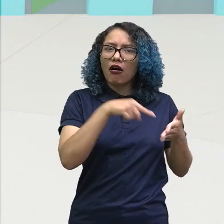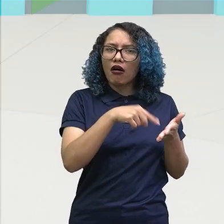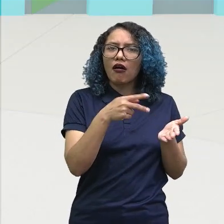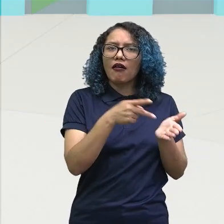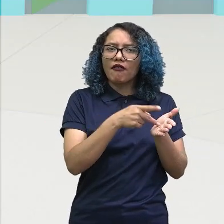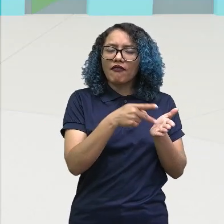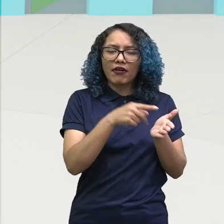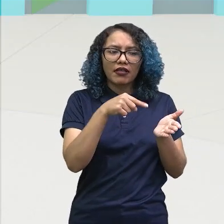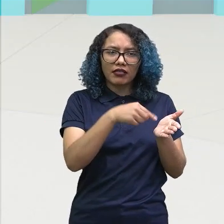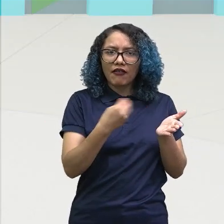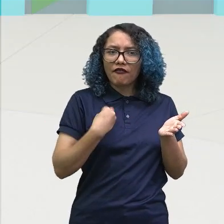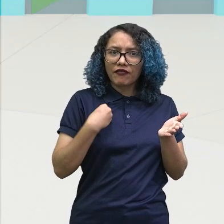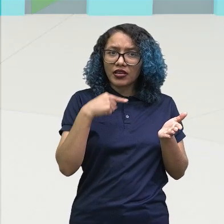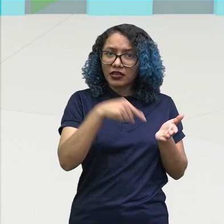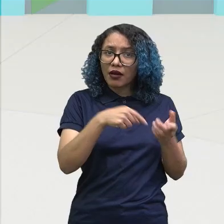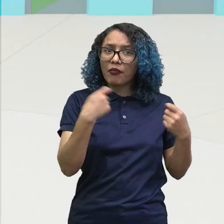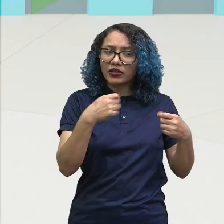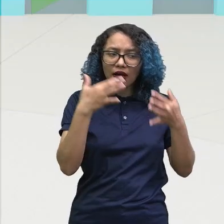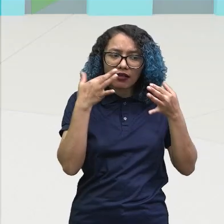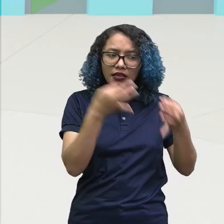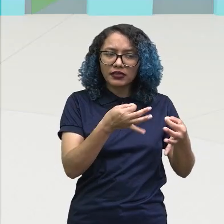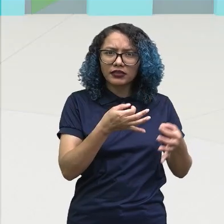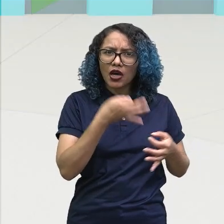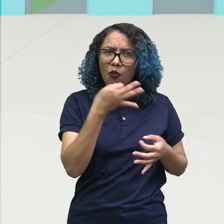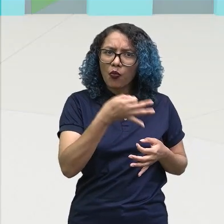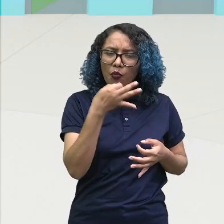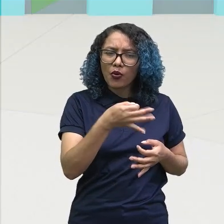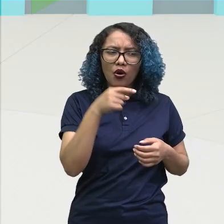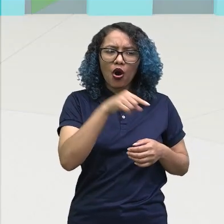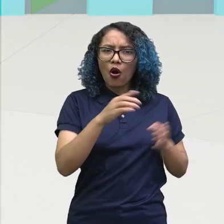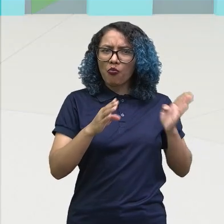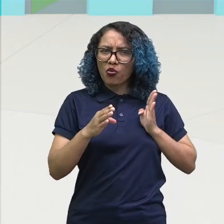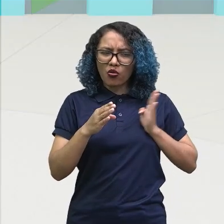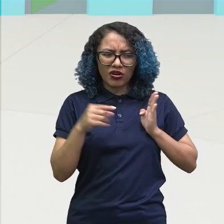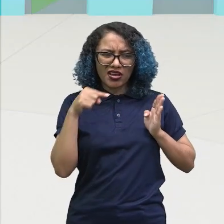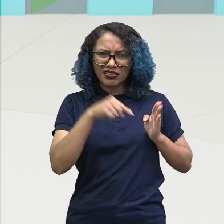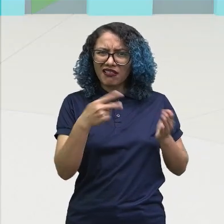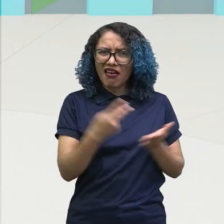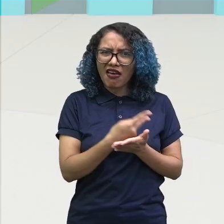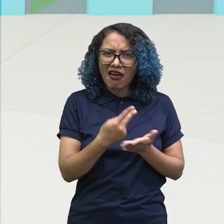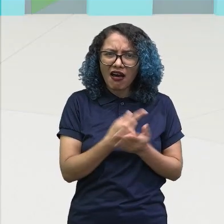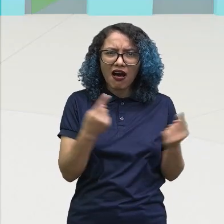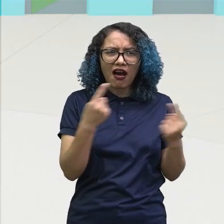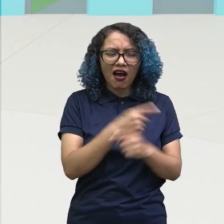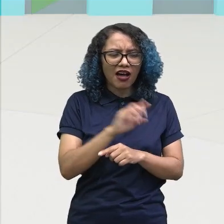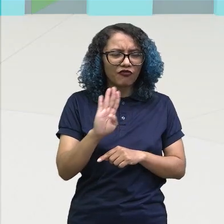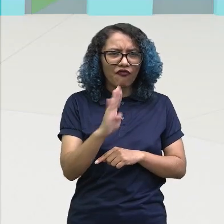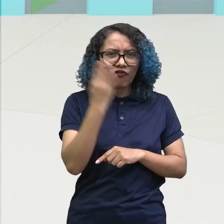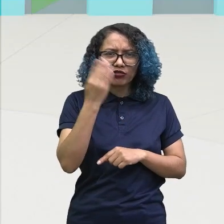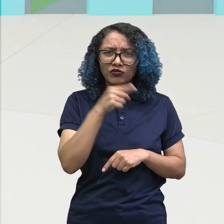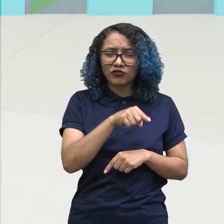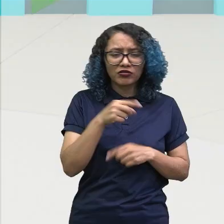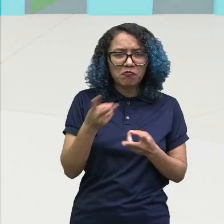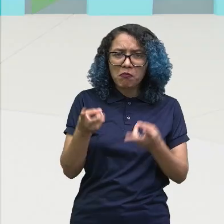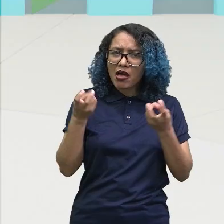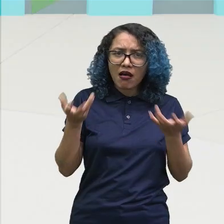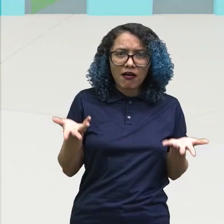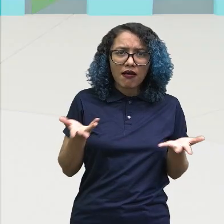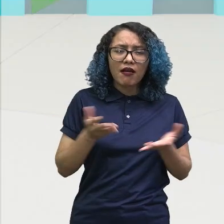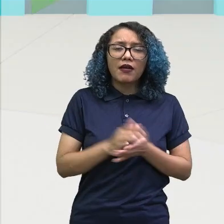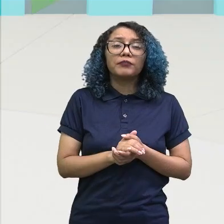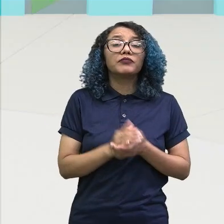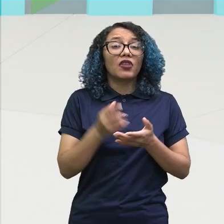que precisam ser criticadas. A burguesia apresenta contradições, hipocrisias, e vocês não percebem isso?